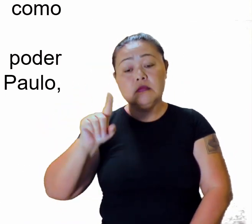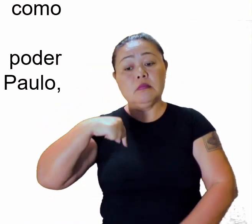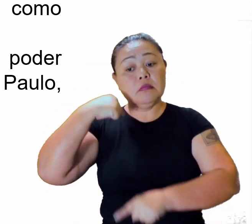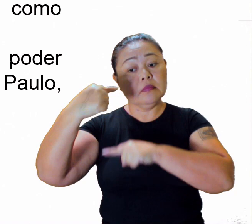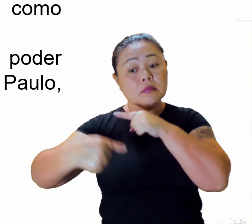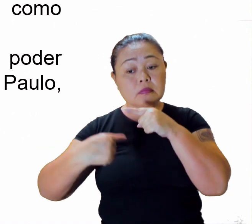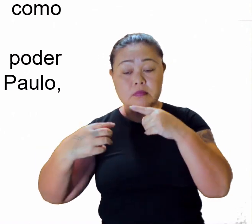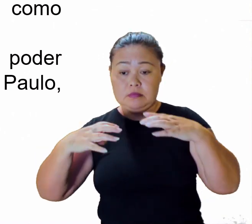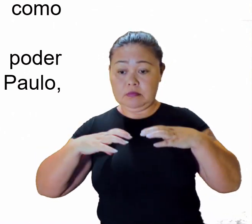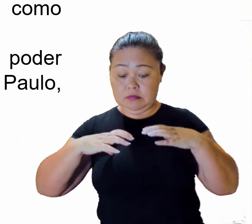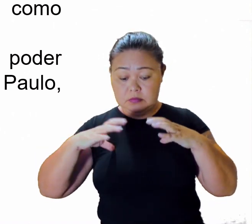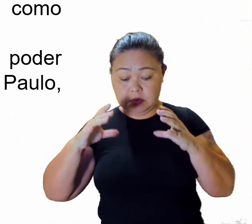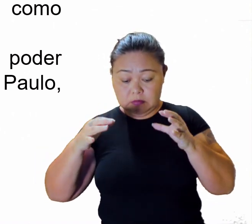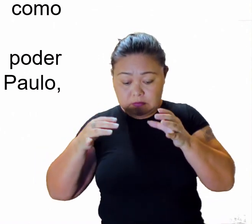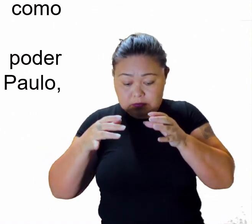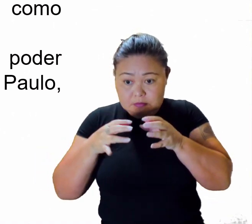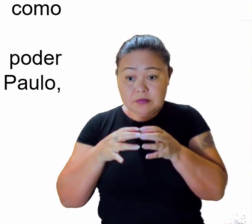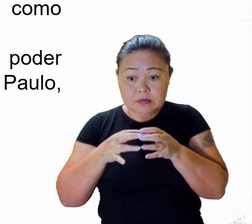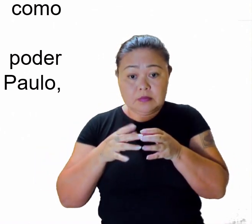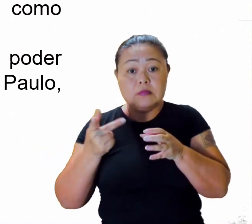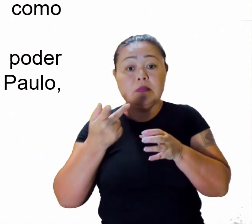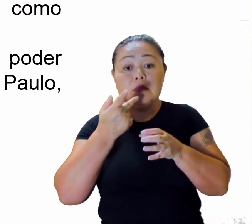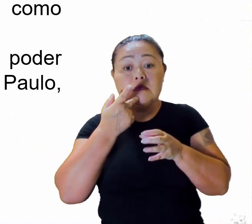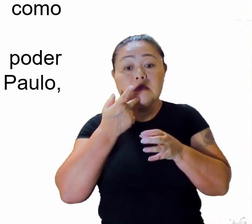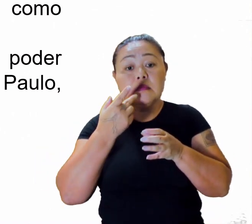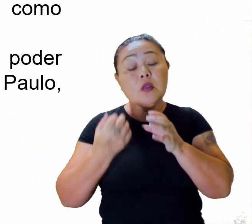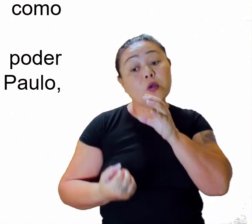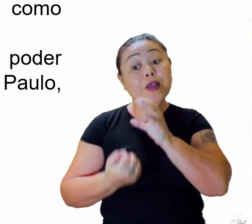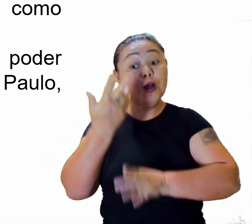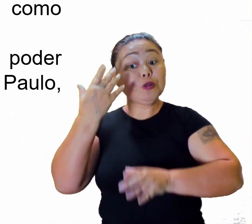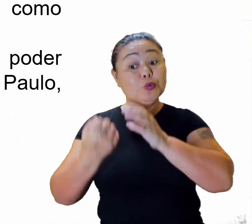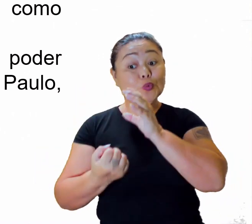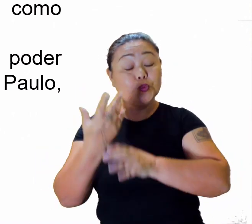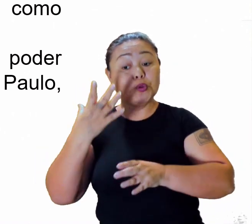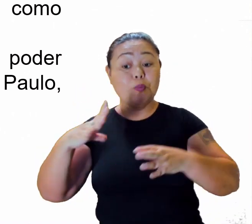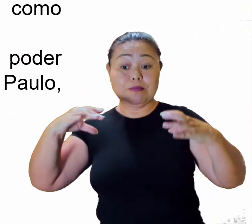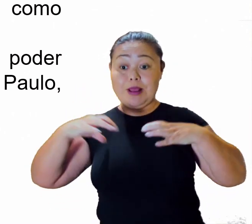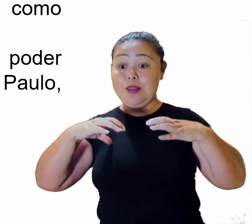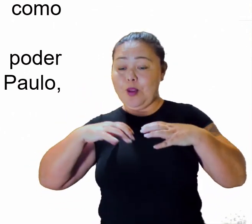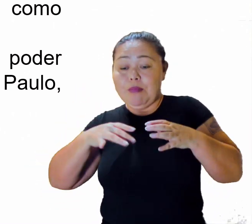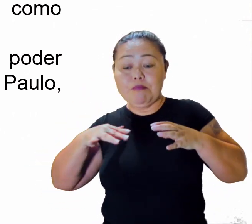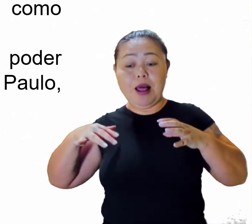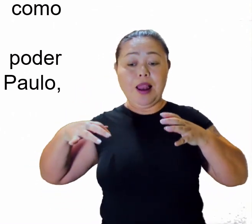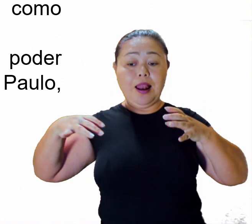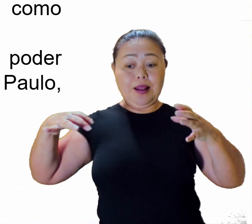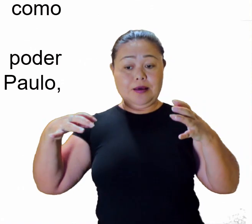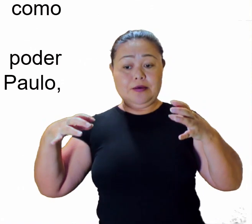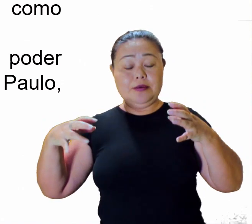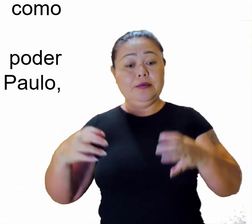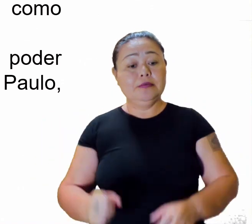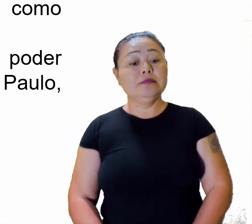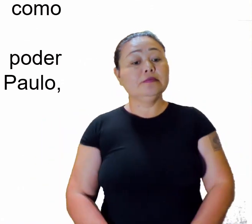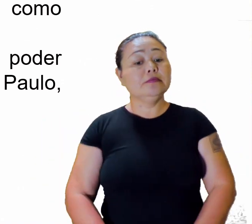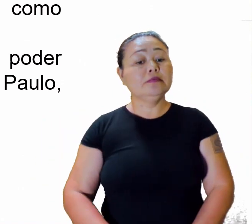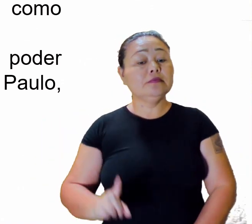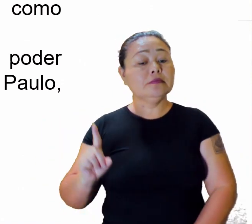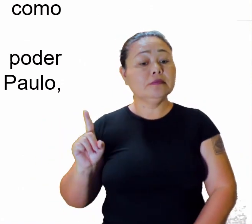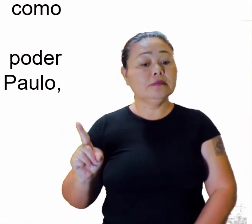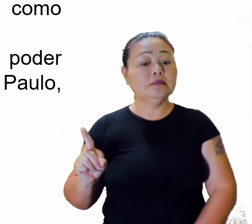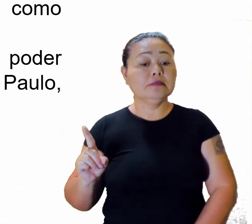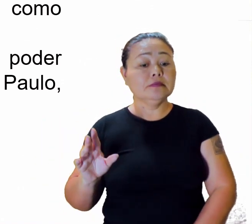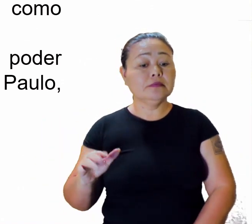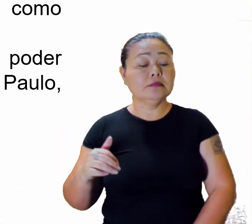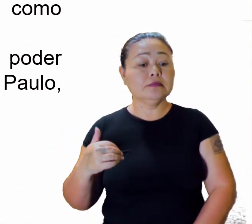de desmetropolização. Exatamente. Então a gente está falando desse surgimento de metrópoles, que é a metropolização. Exatamente.